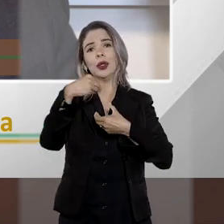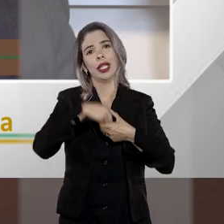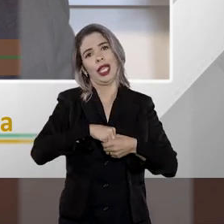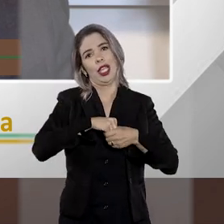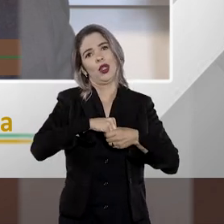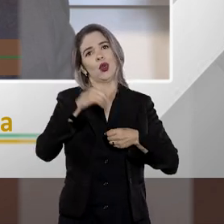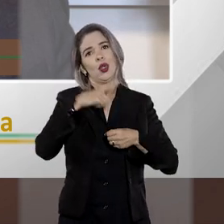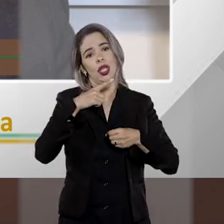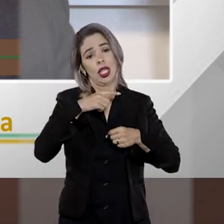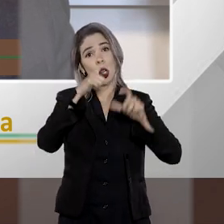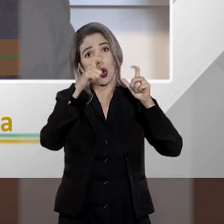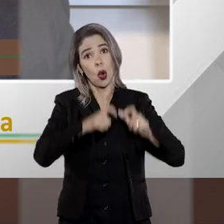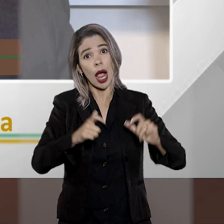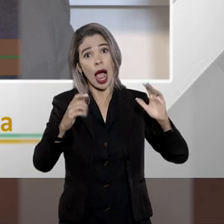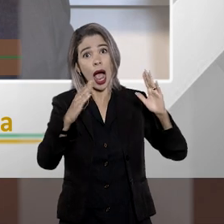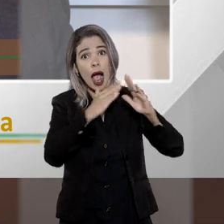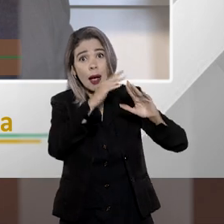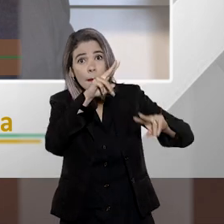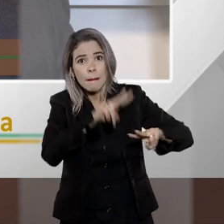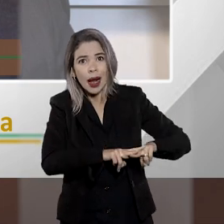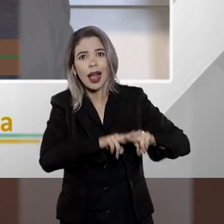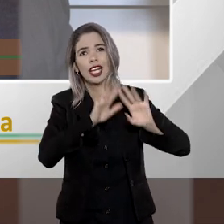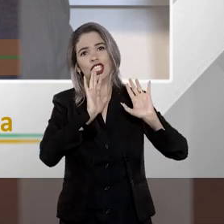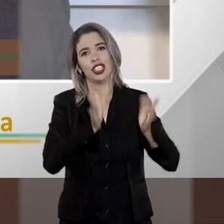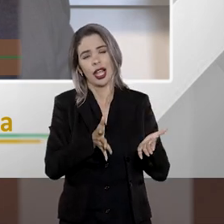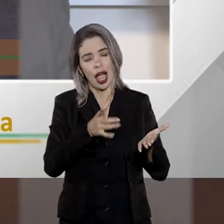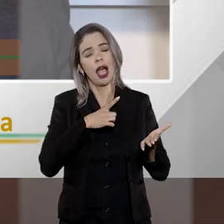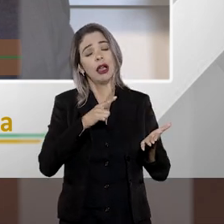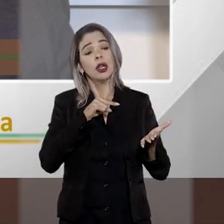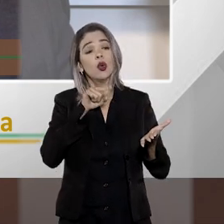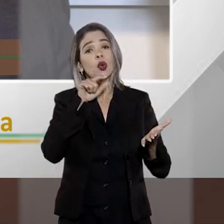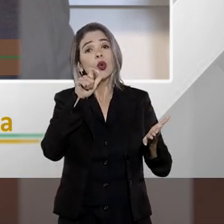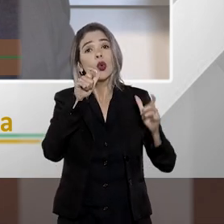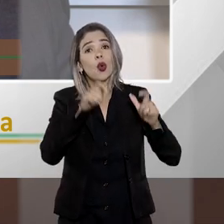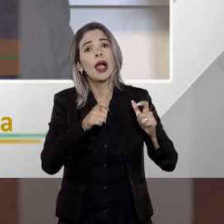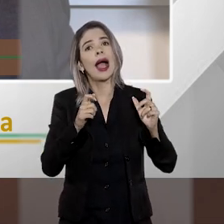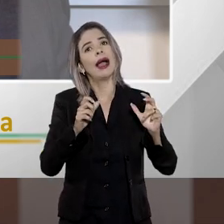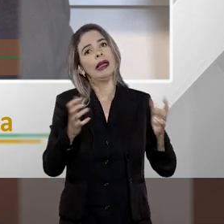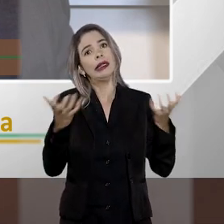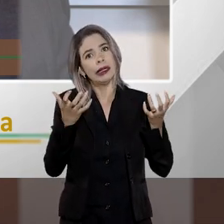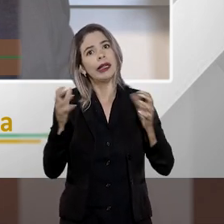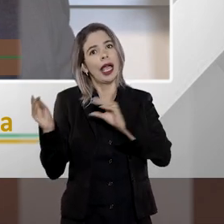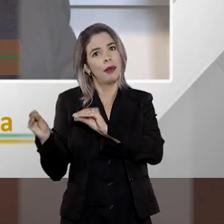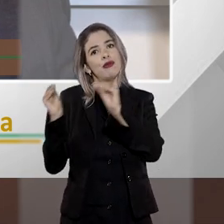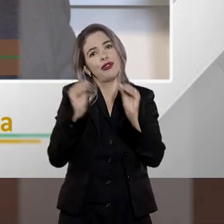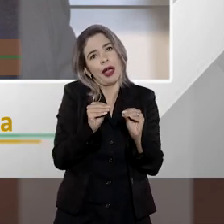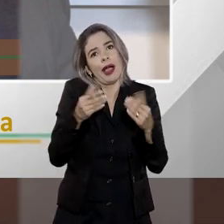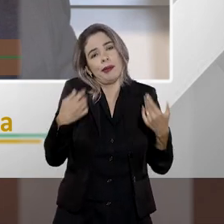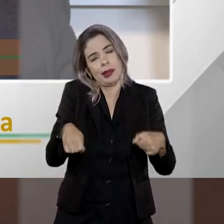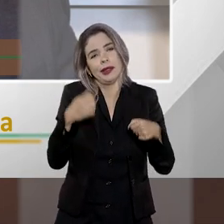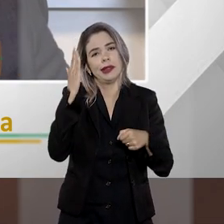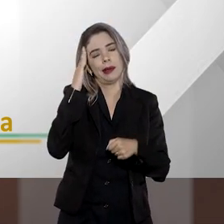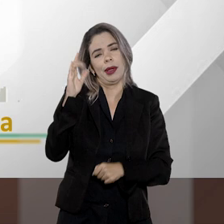sistema carcerário, na comarca, no presídio para onde se pretende a transferência do apenado.